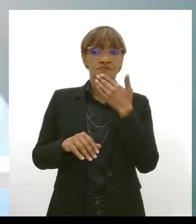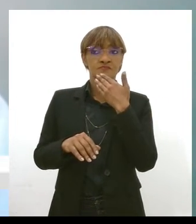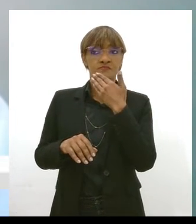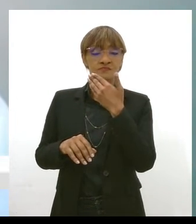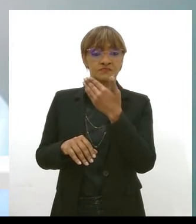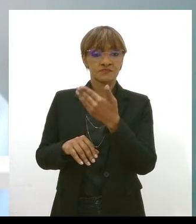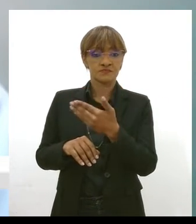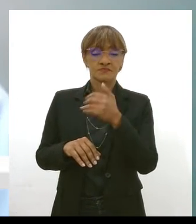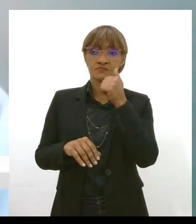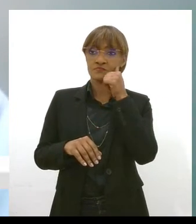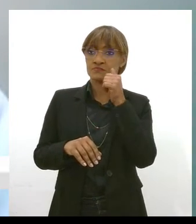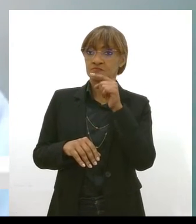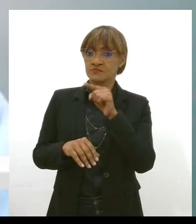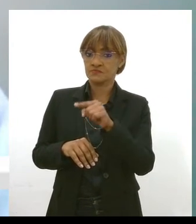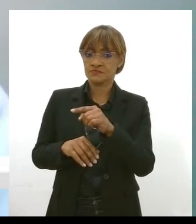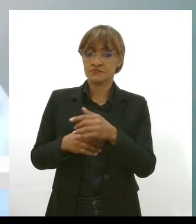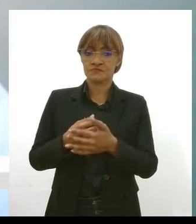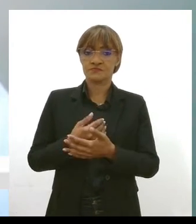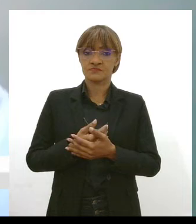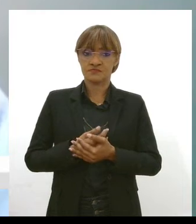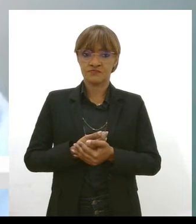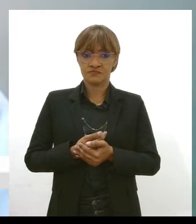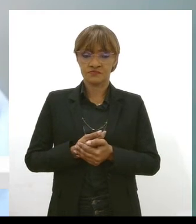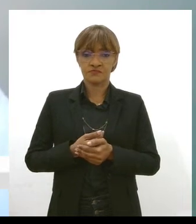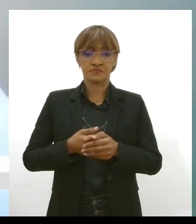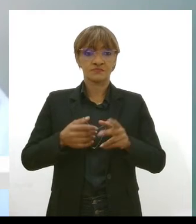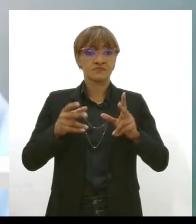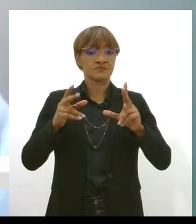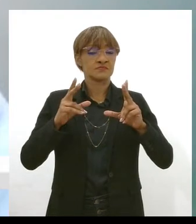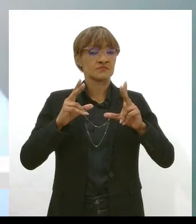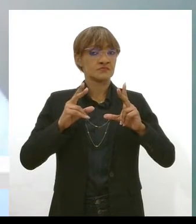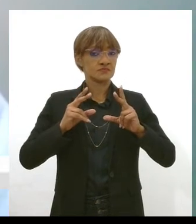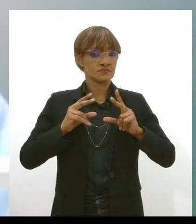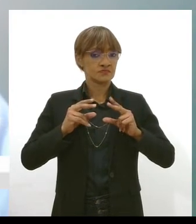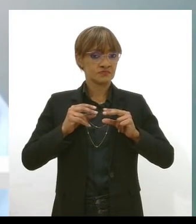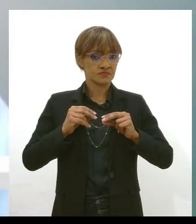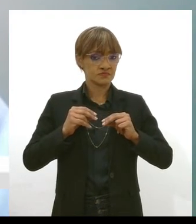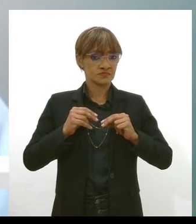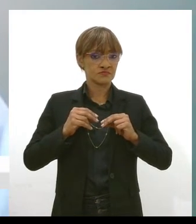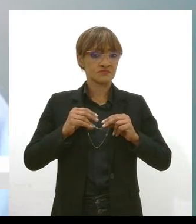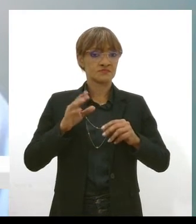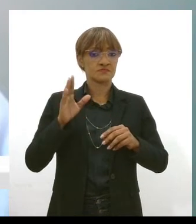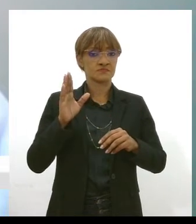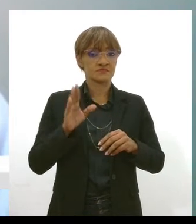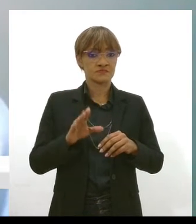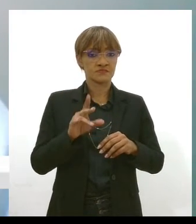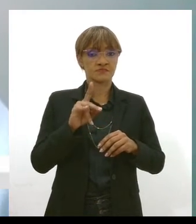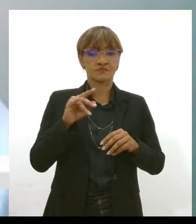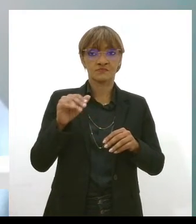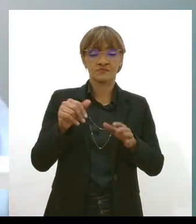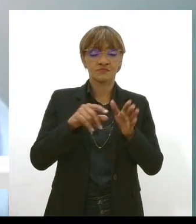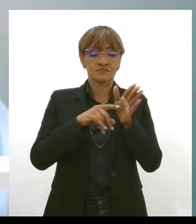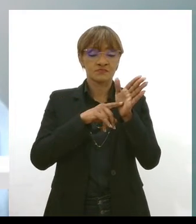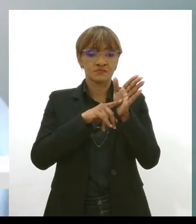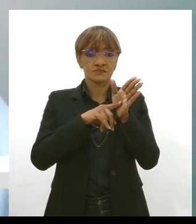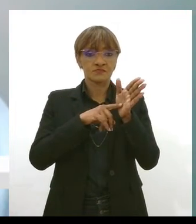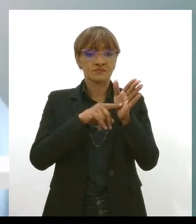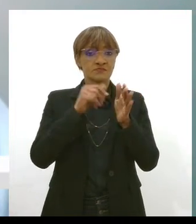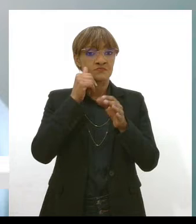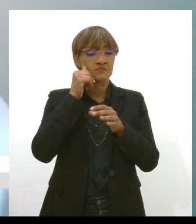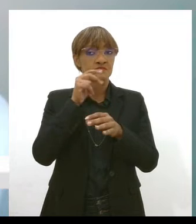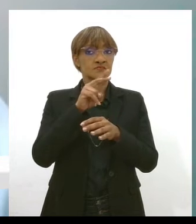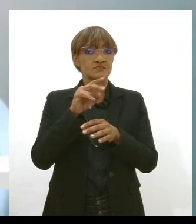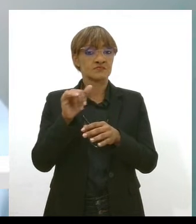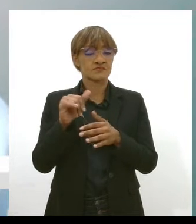CAISME, ele recebe o dia da consulta que essa mulher vai. Ele solicita, por exemplo,